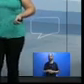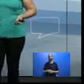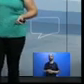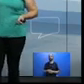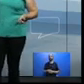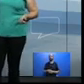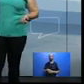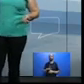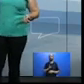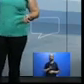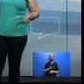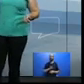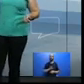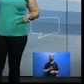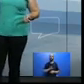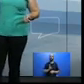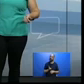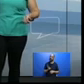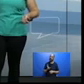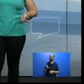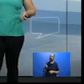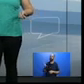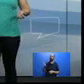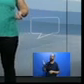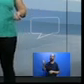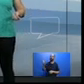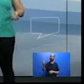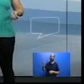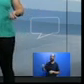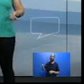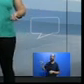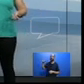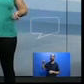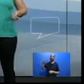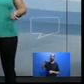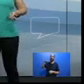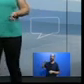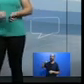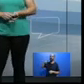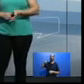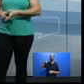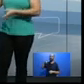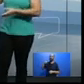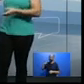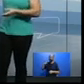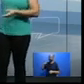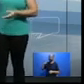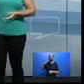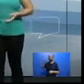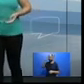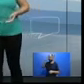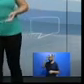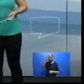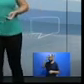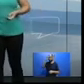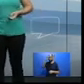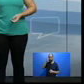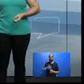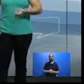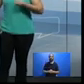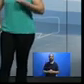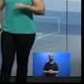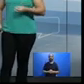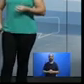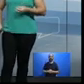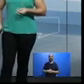viagem dele até as Índias, certo? Então, em 1503, o rei mandou uma